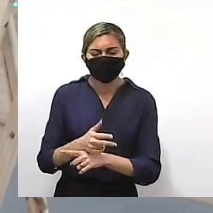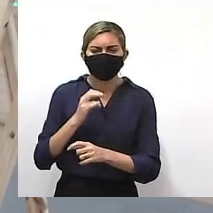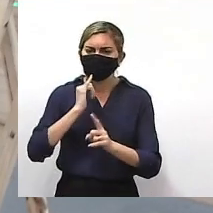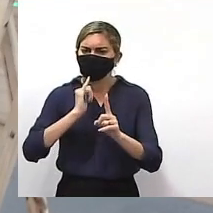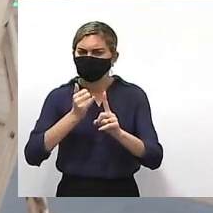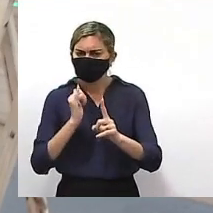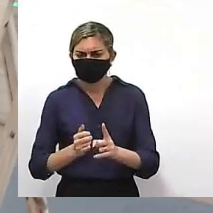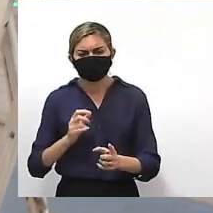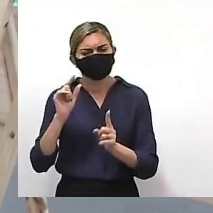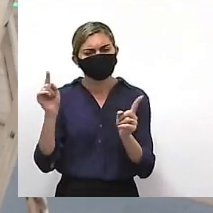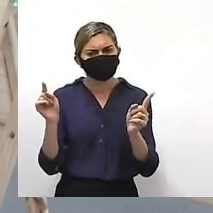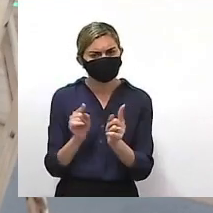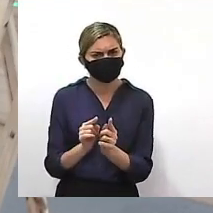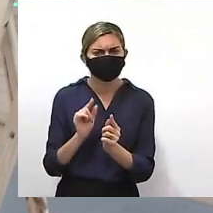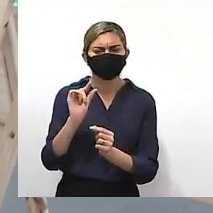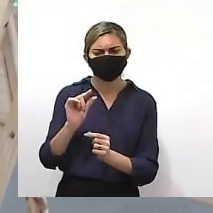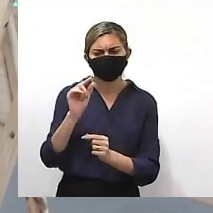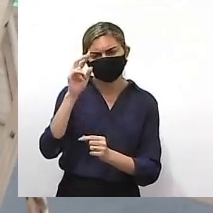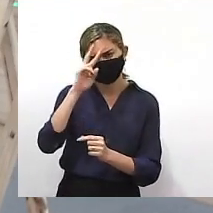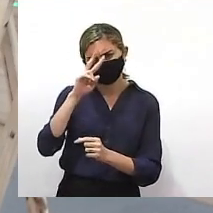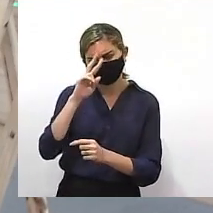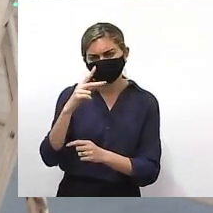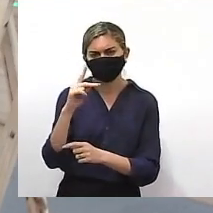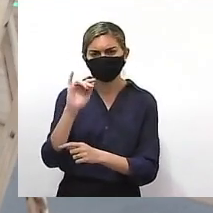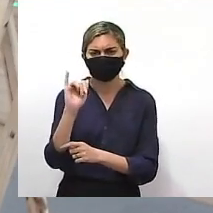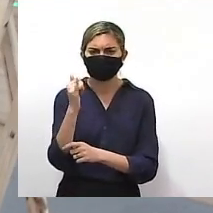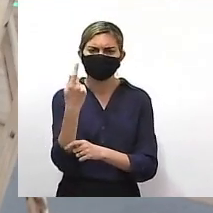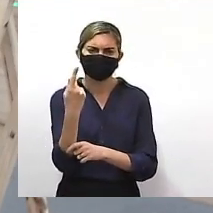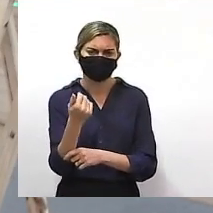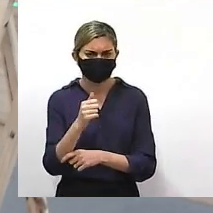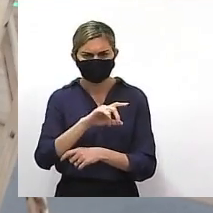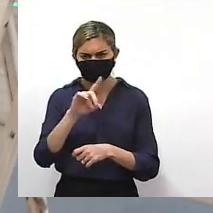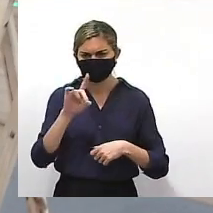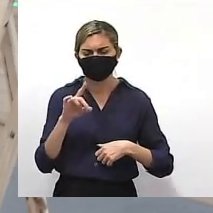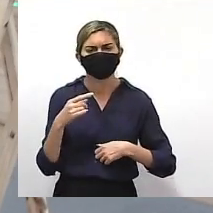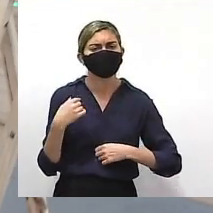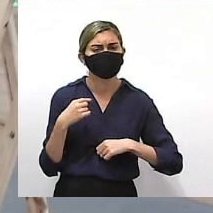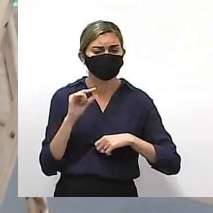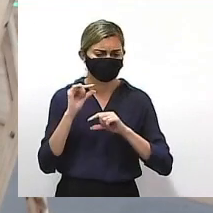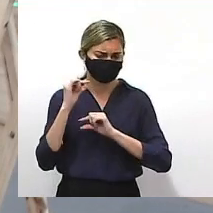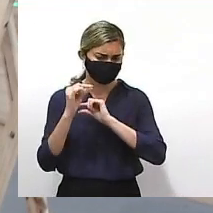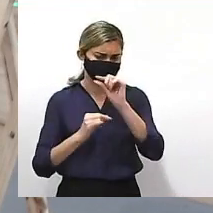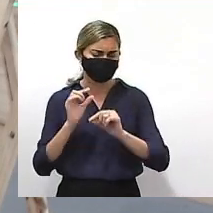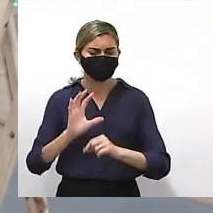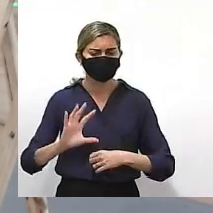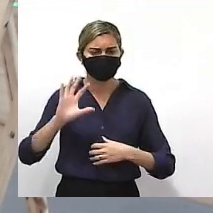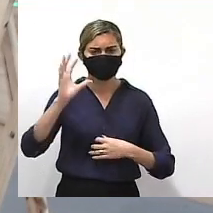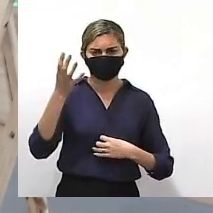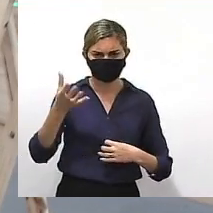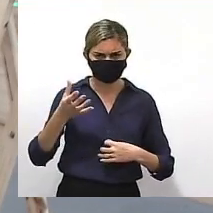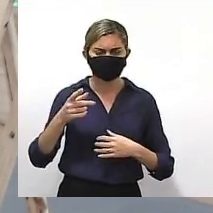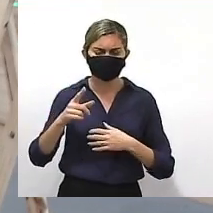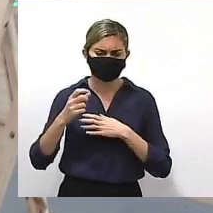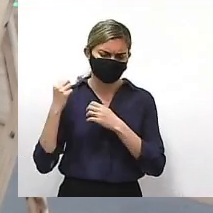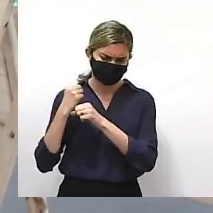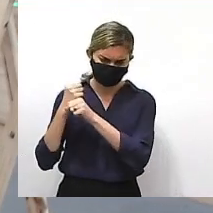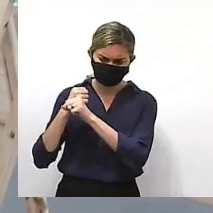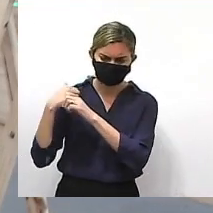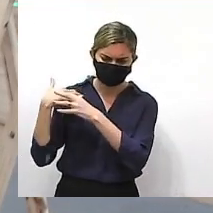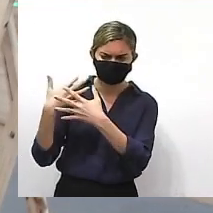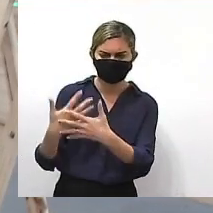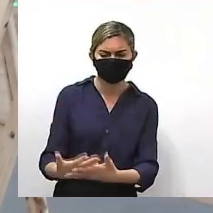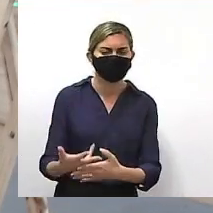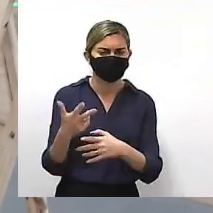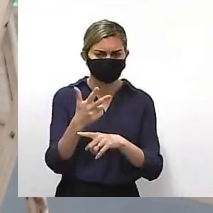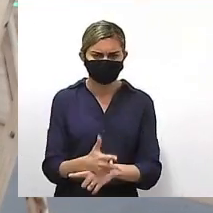contando um pouquinho da história da Ilha de Deus. Um pouquinho do que aconteceu na Ilha de Deus nesses anos. O